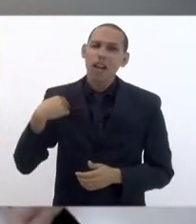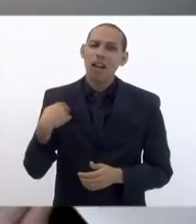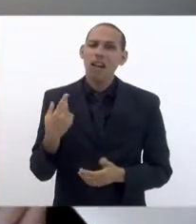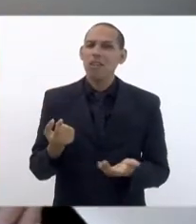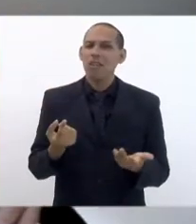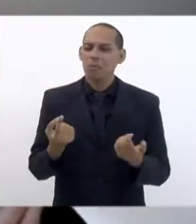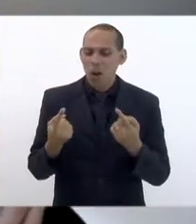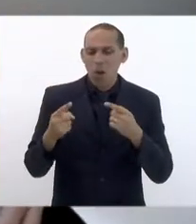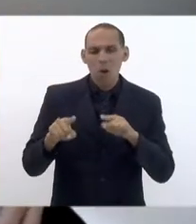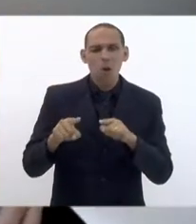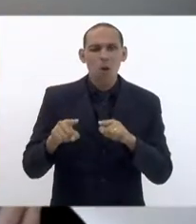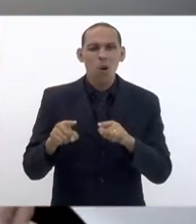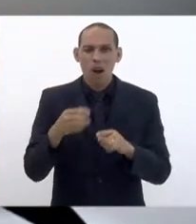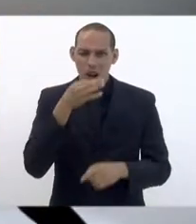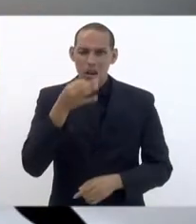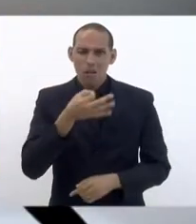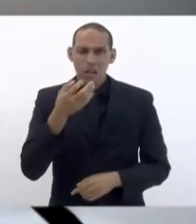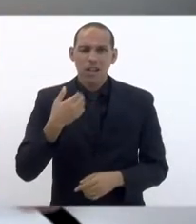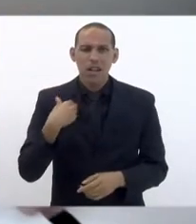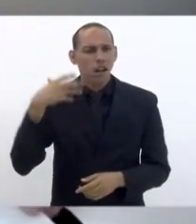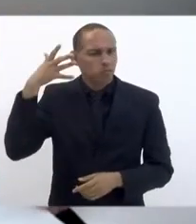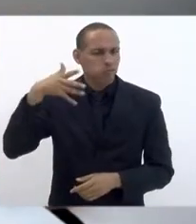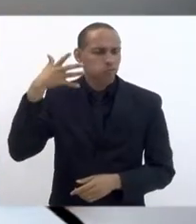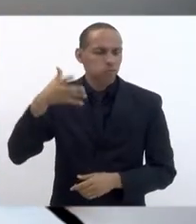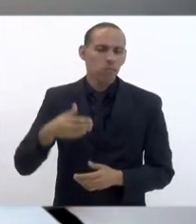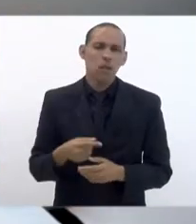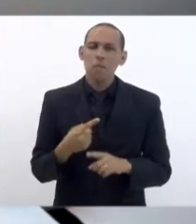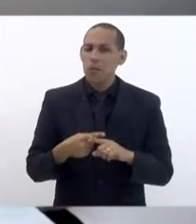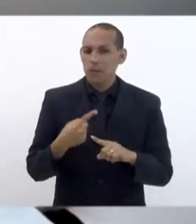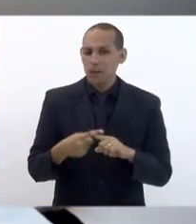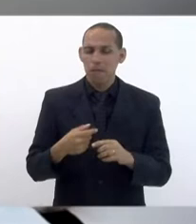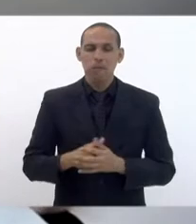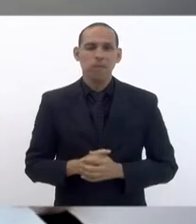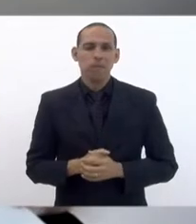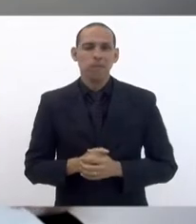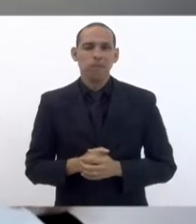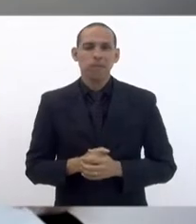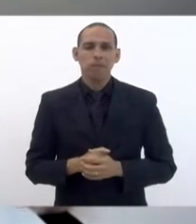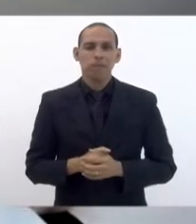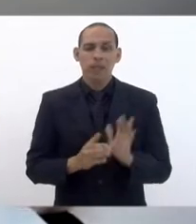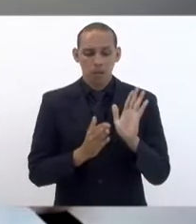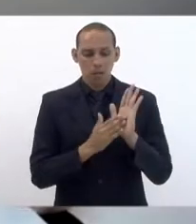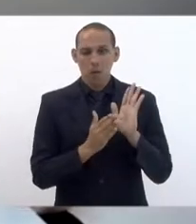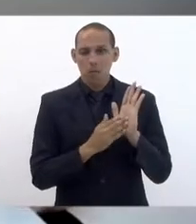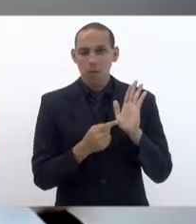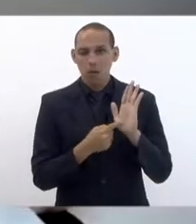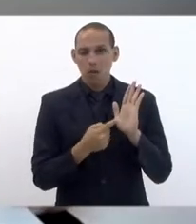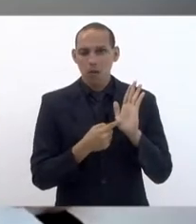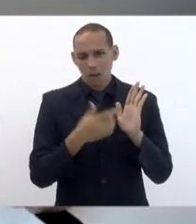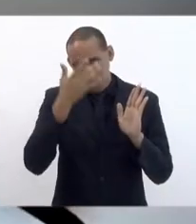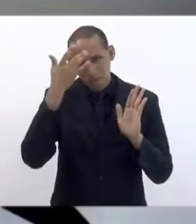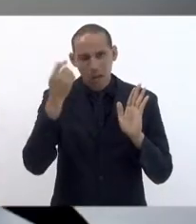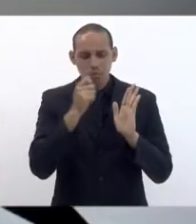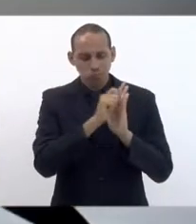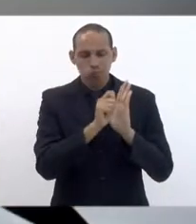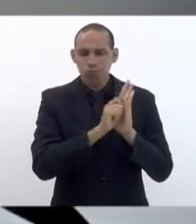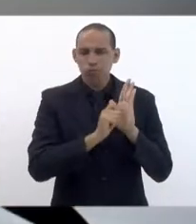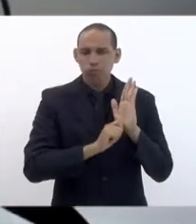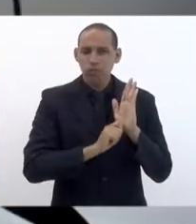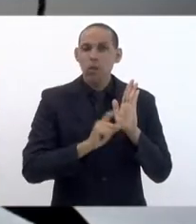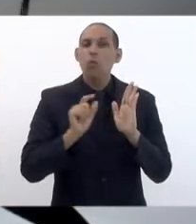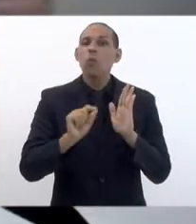esse parecer, por isso que eu me inscrevi para discutir, pelo seguinte, porque a proposta da autora é para